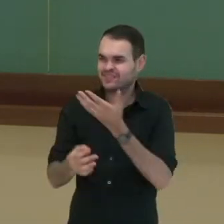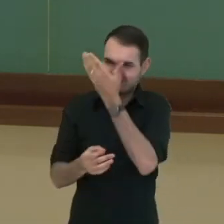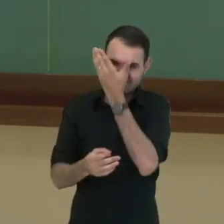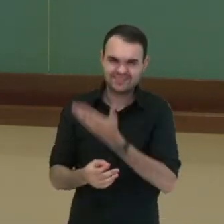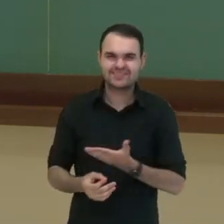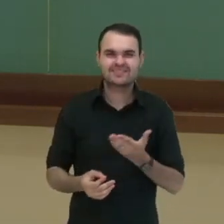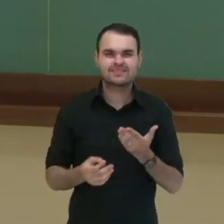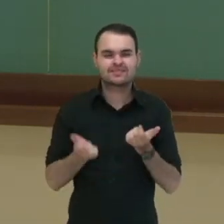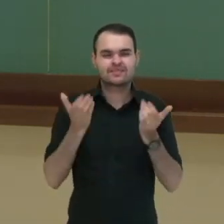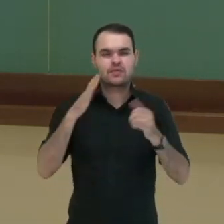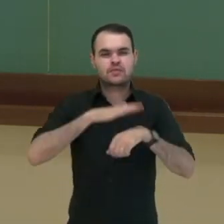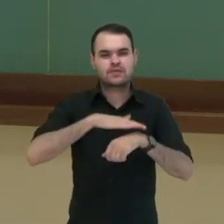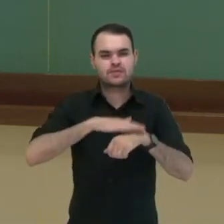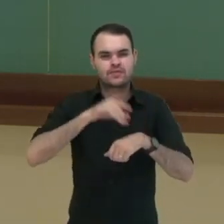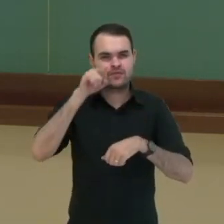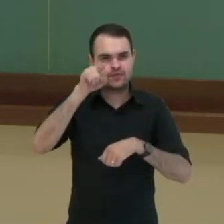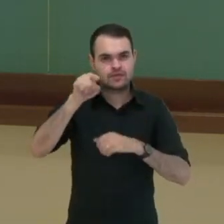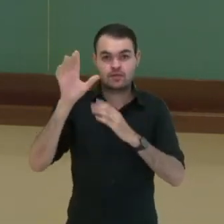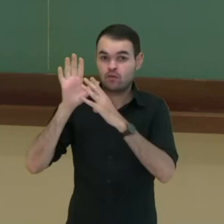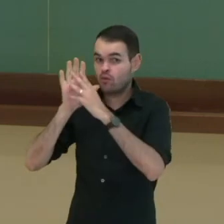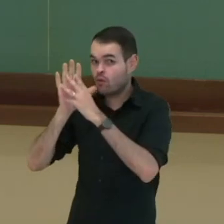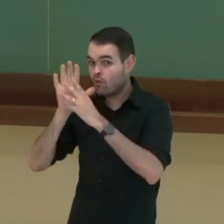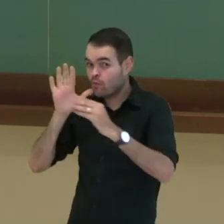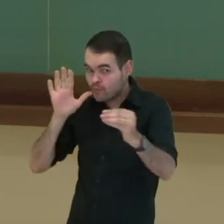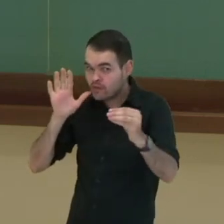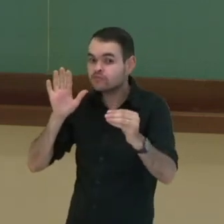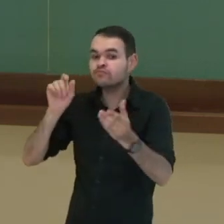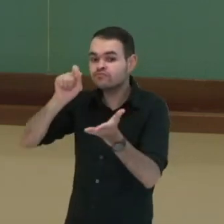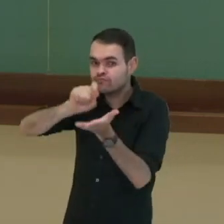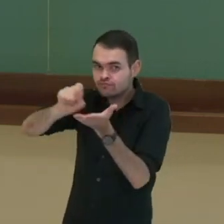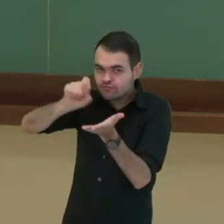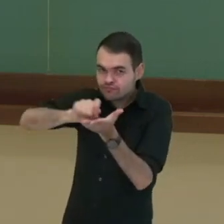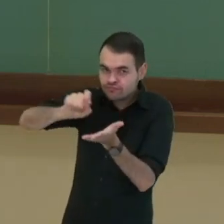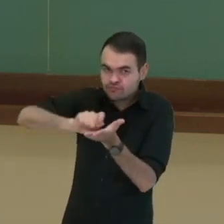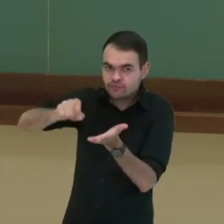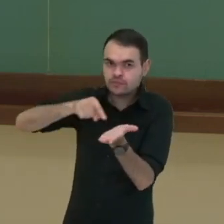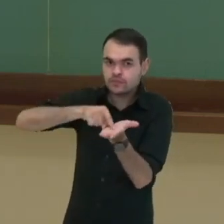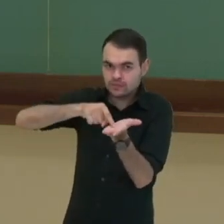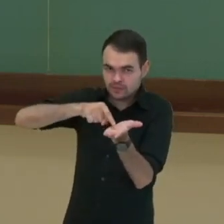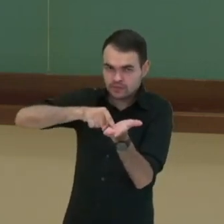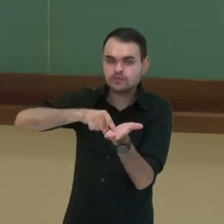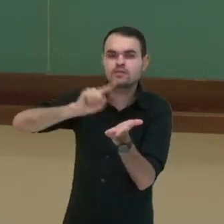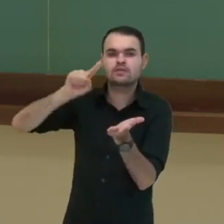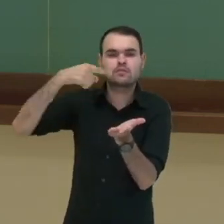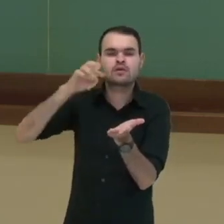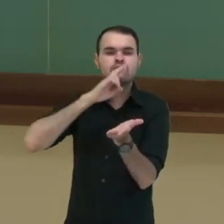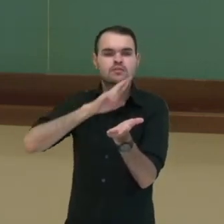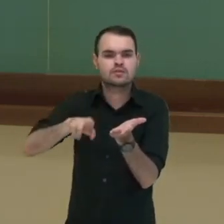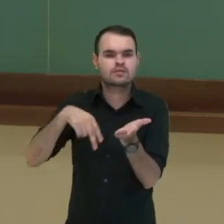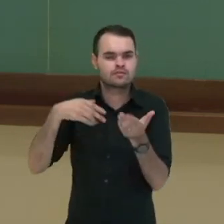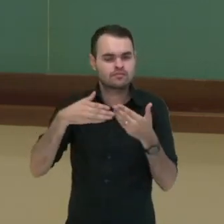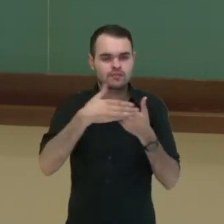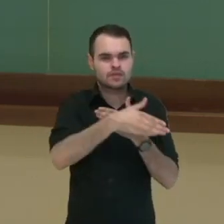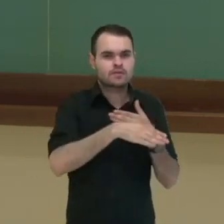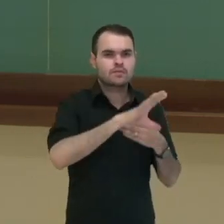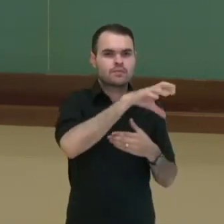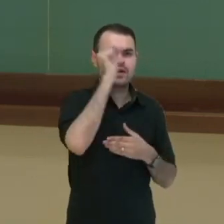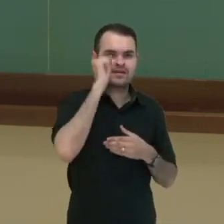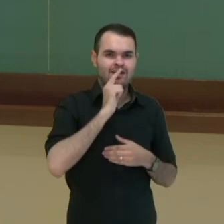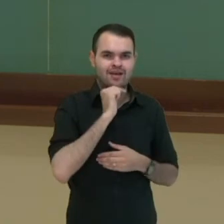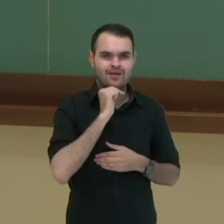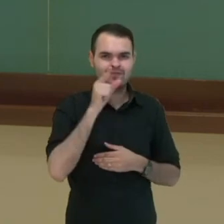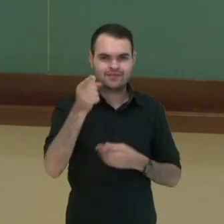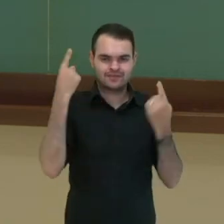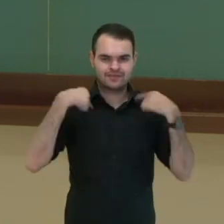empenhado. Então eu vou dar um tempinho para você copiar essa atividade, tá? Para você registrar e responder. E corre lá e pega um copinho de água para você